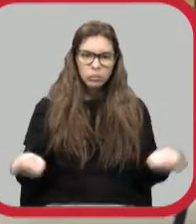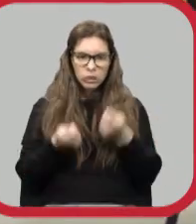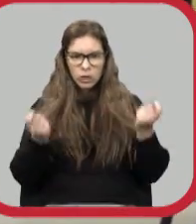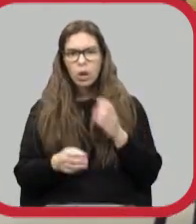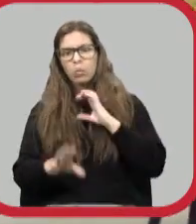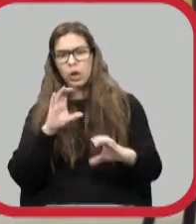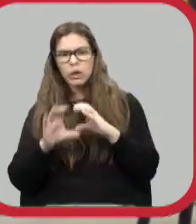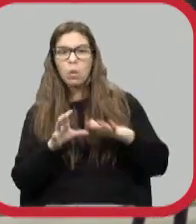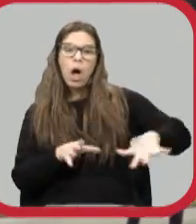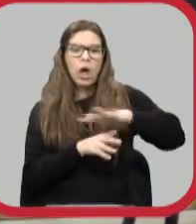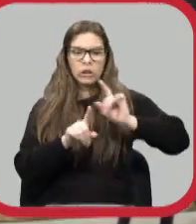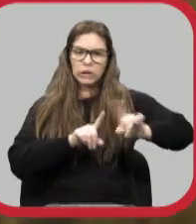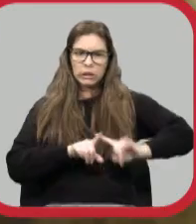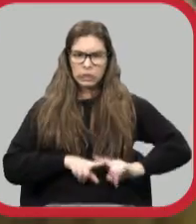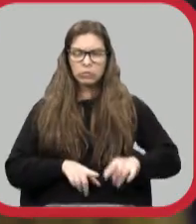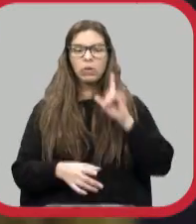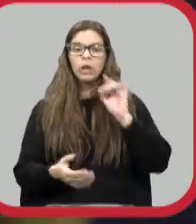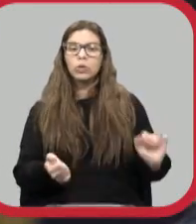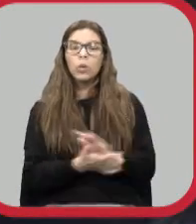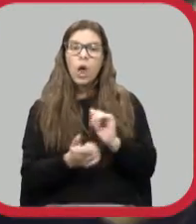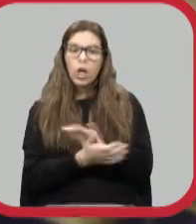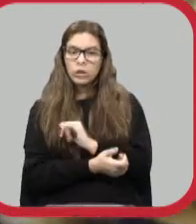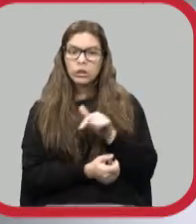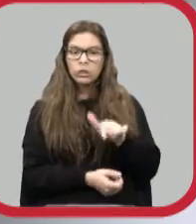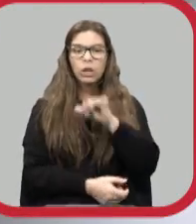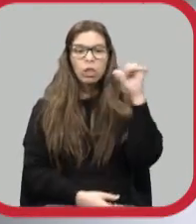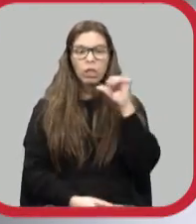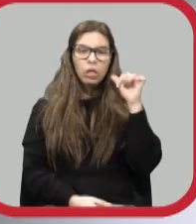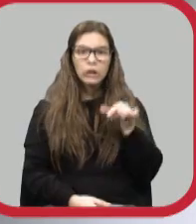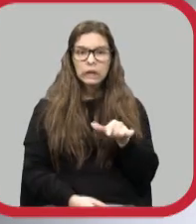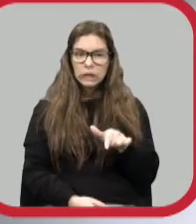comunicação. E são jornalistas que têm